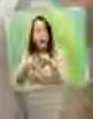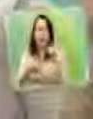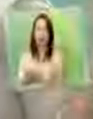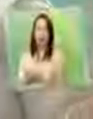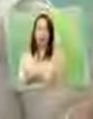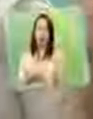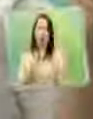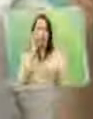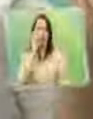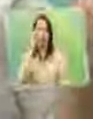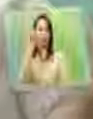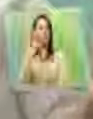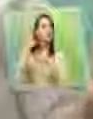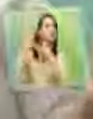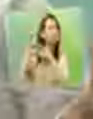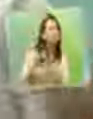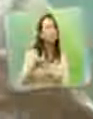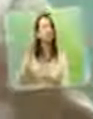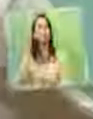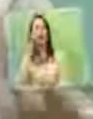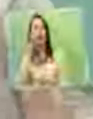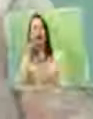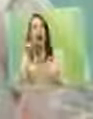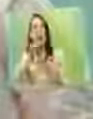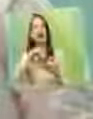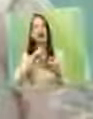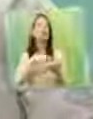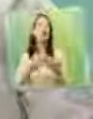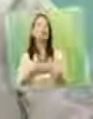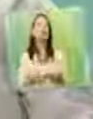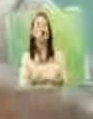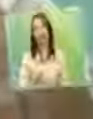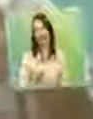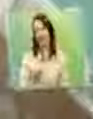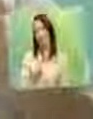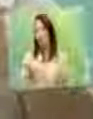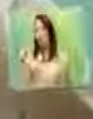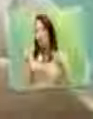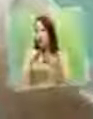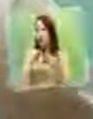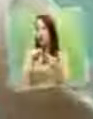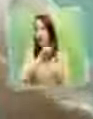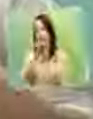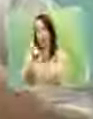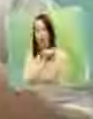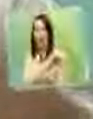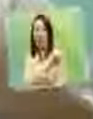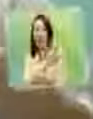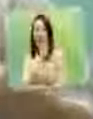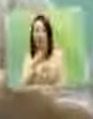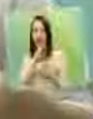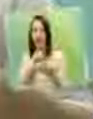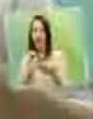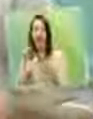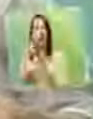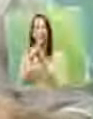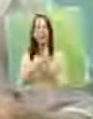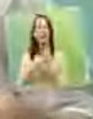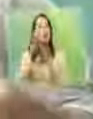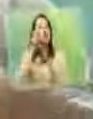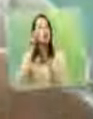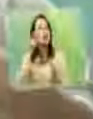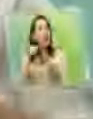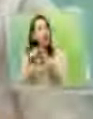Ter uma familiaridade com esse texto histórico também, não é um texto qualquer. Né? Uhum. Aquele aluno que já teve um contato com o texto histórico